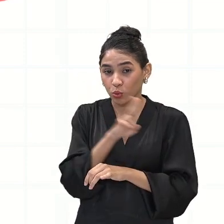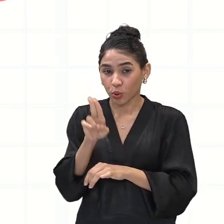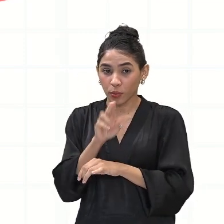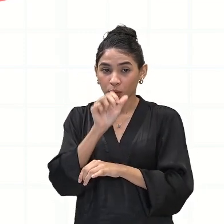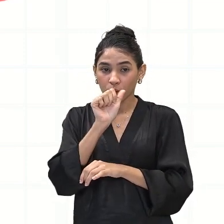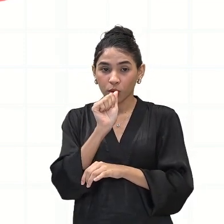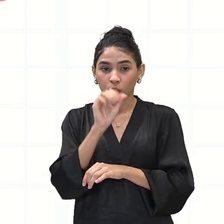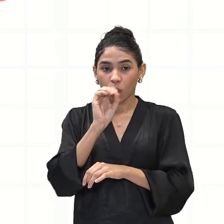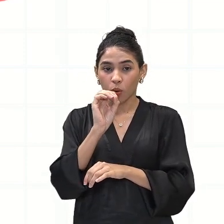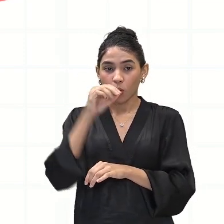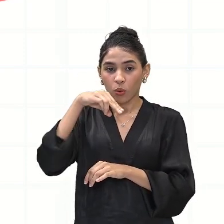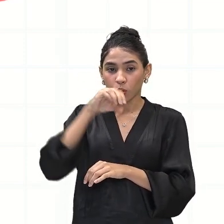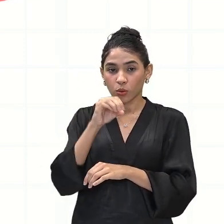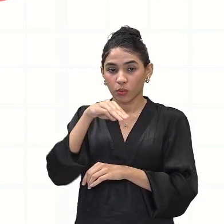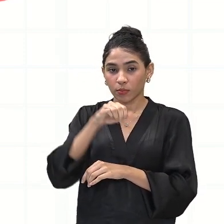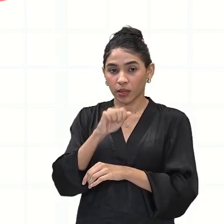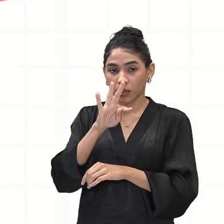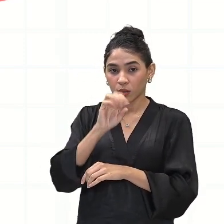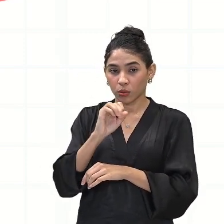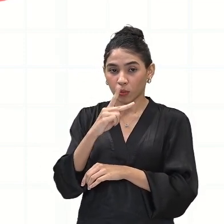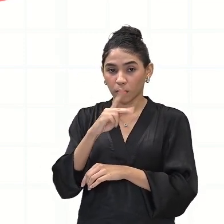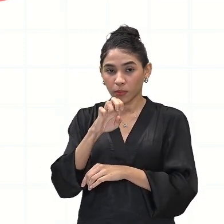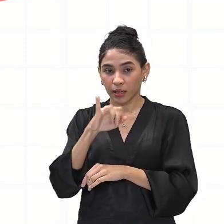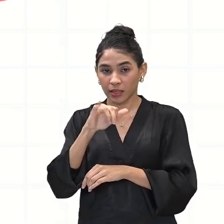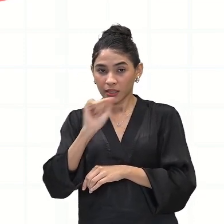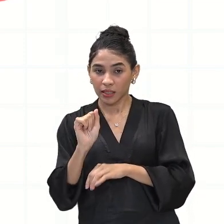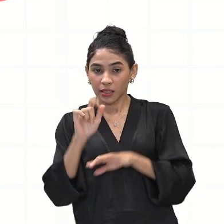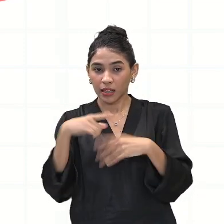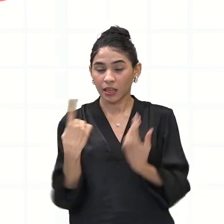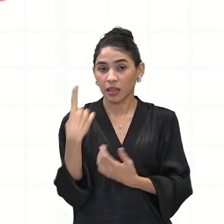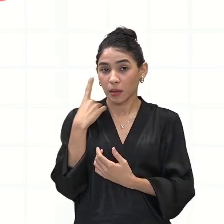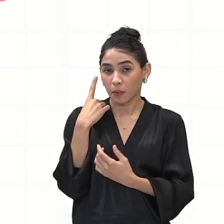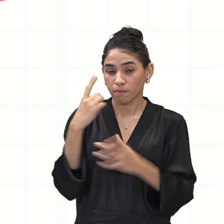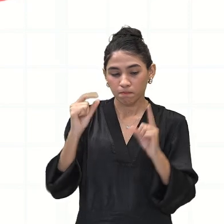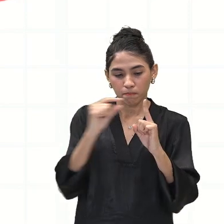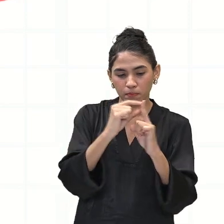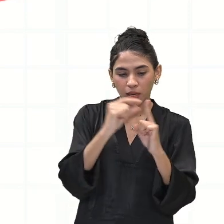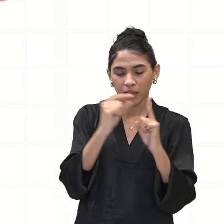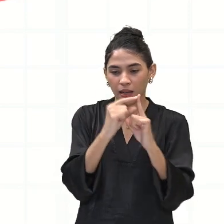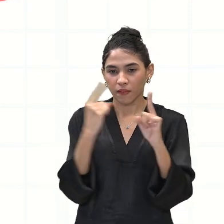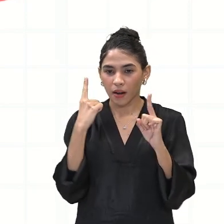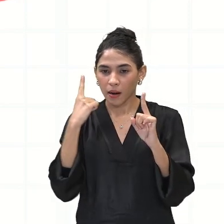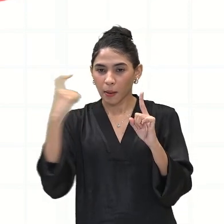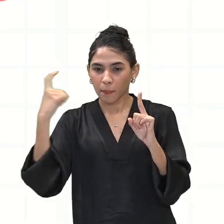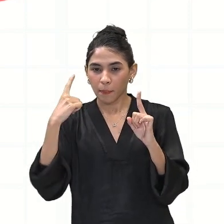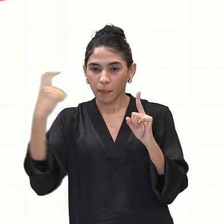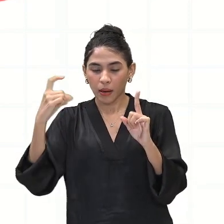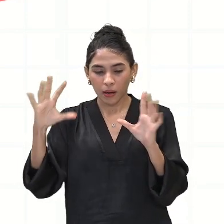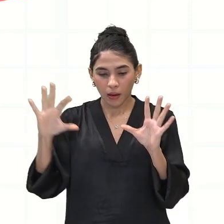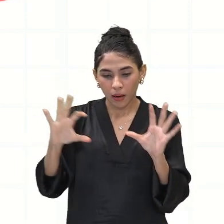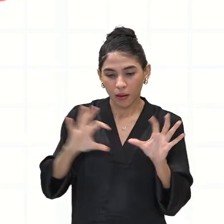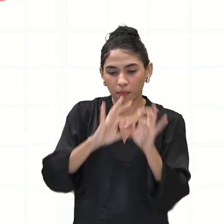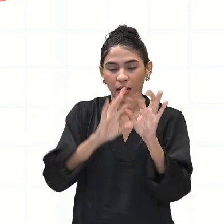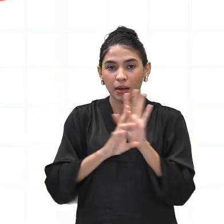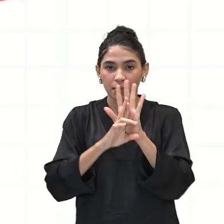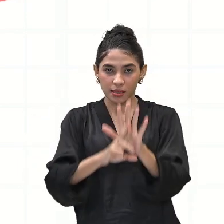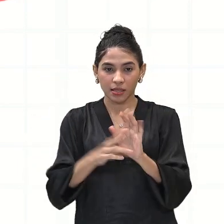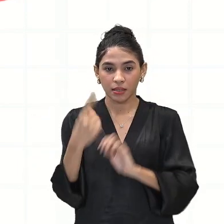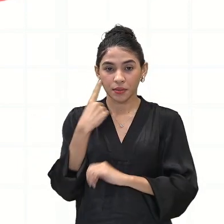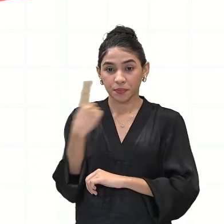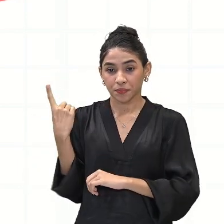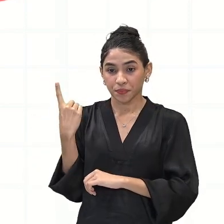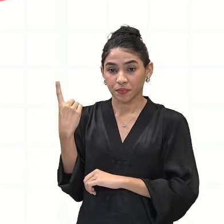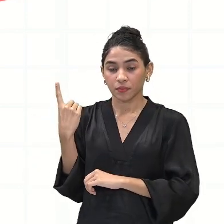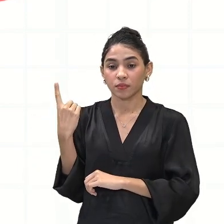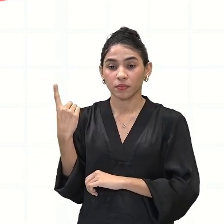onomatopeia. Então, é quando uma palavra soa com aquilo que ela representa. Então eu tento utilizar aqui as